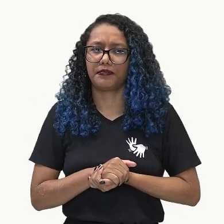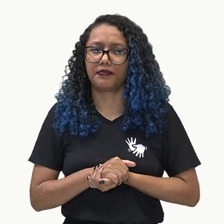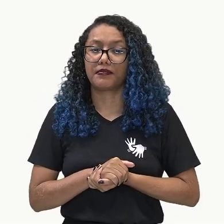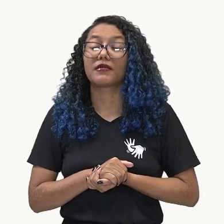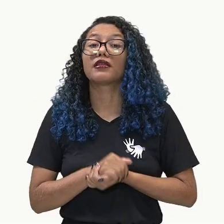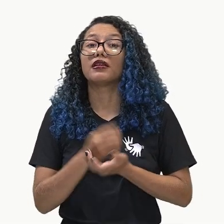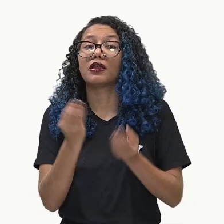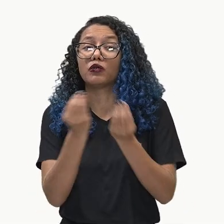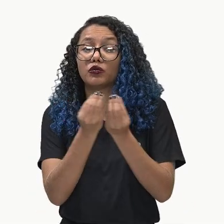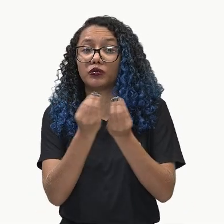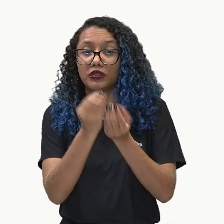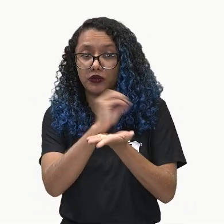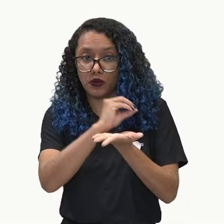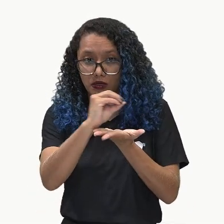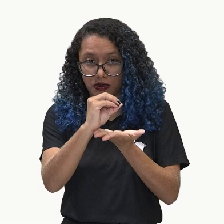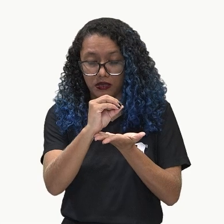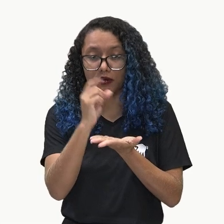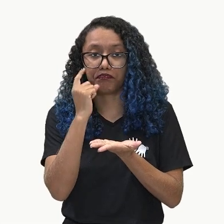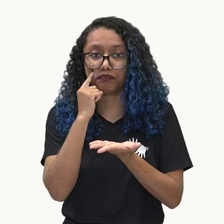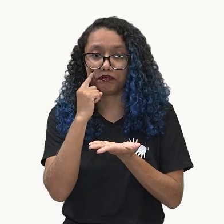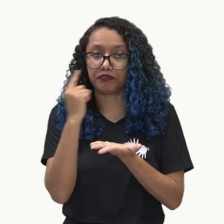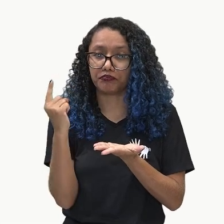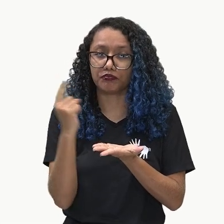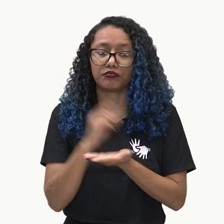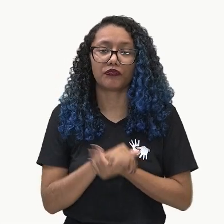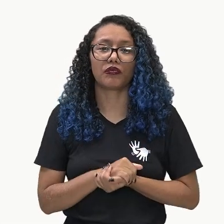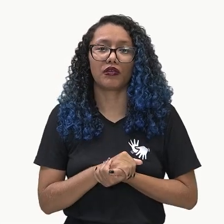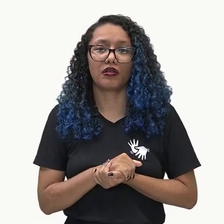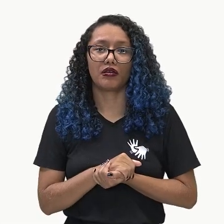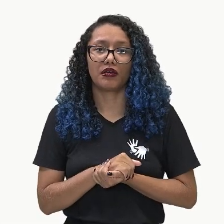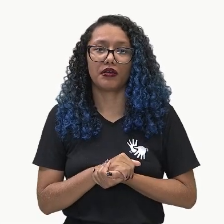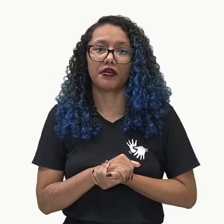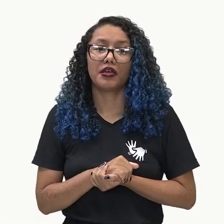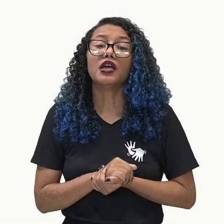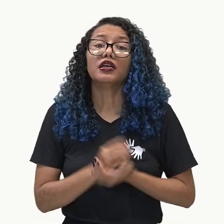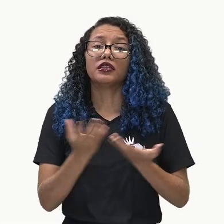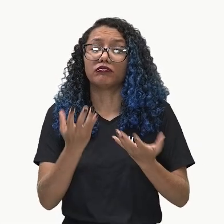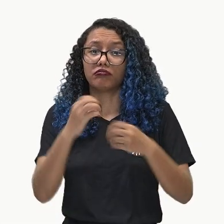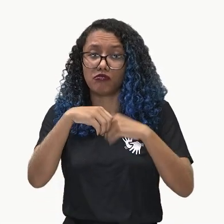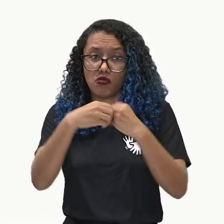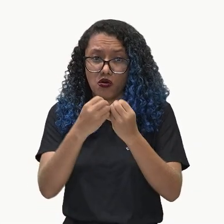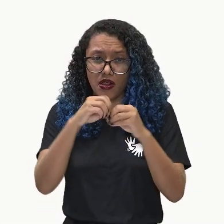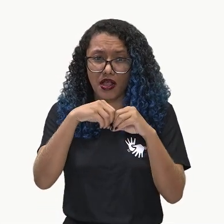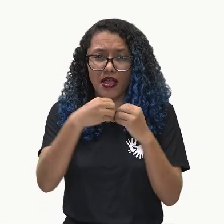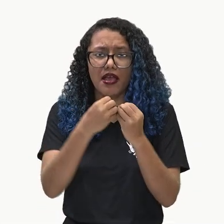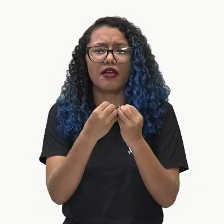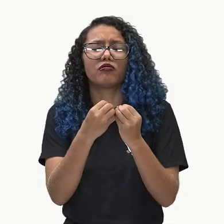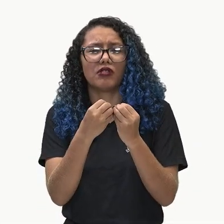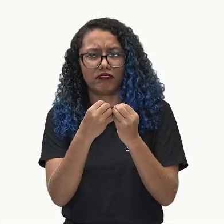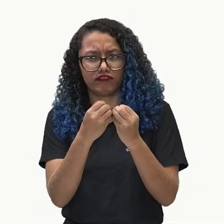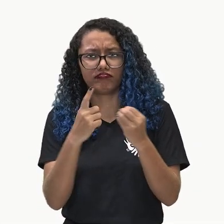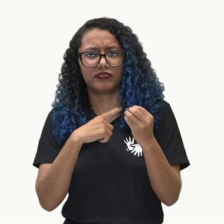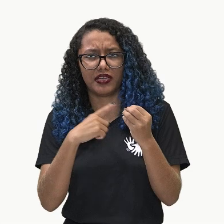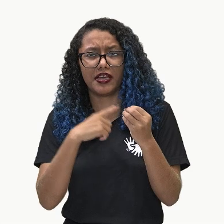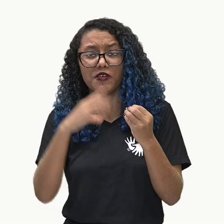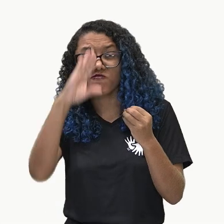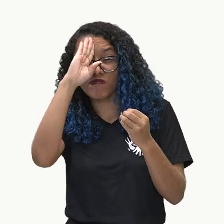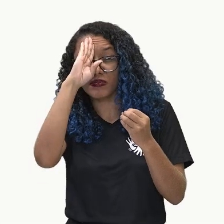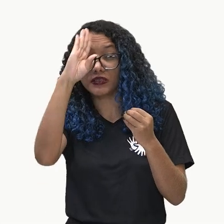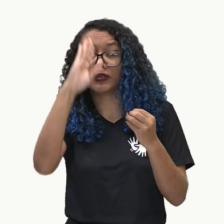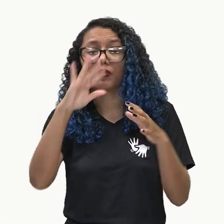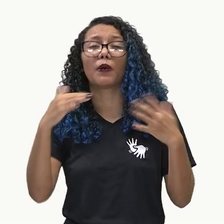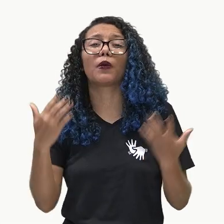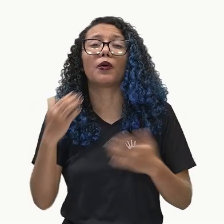Substâncias orgânicas possuem moléculas cujo principal elemento químico é